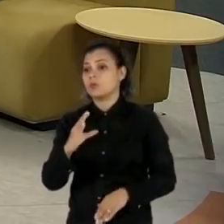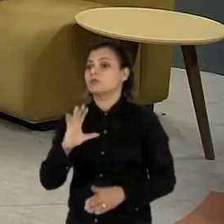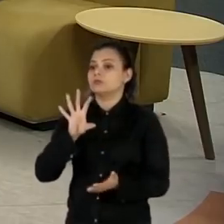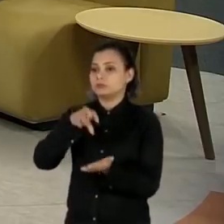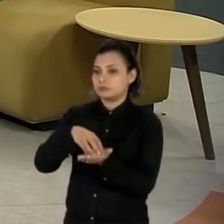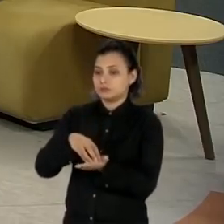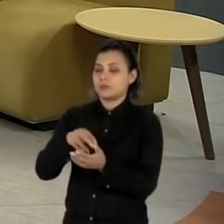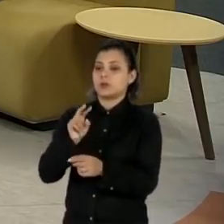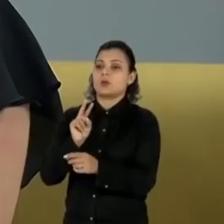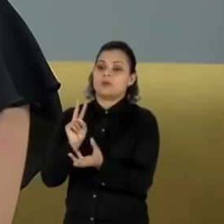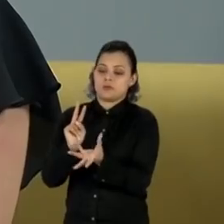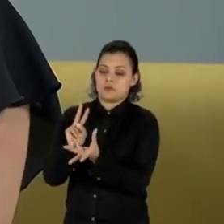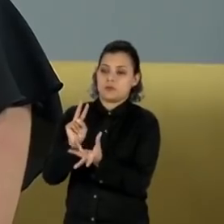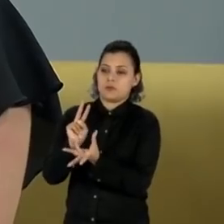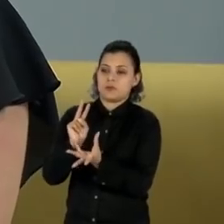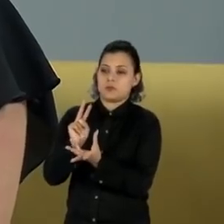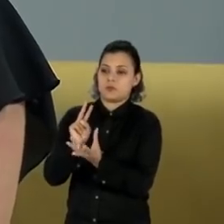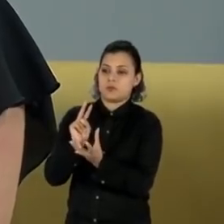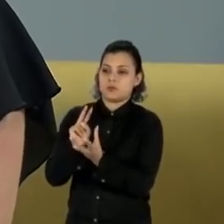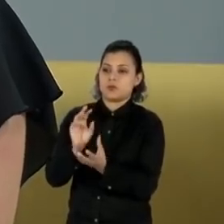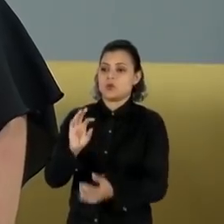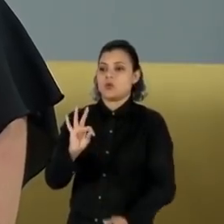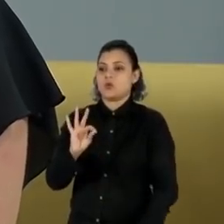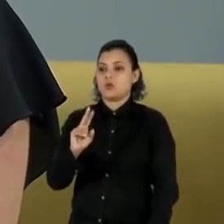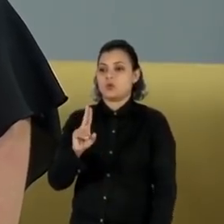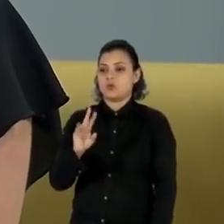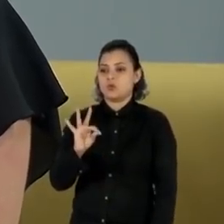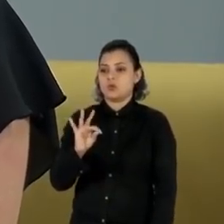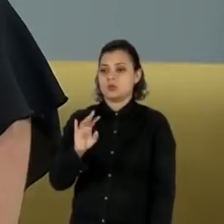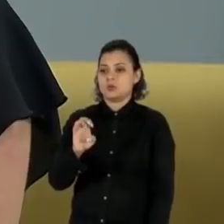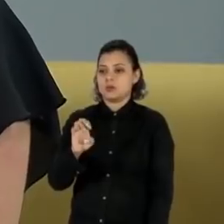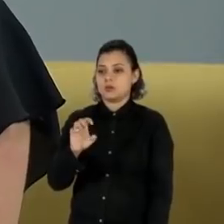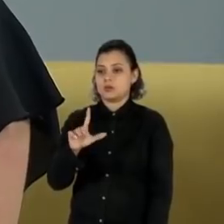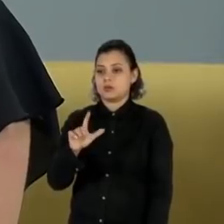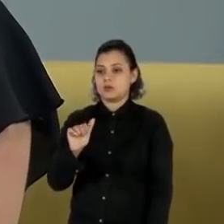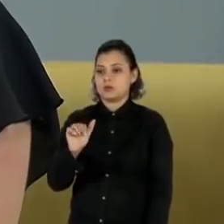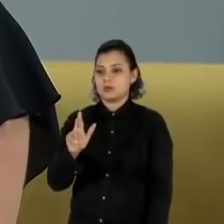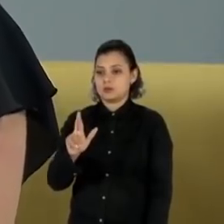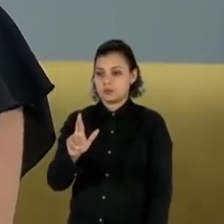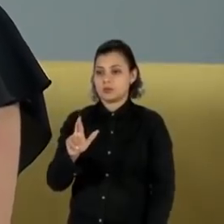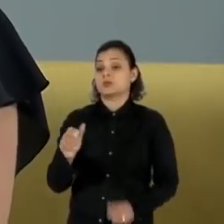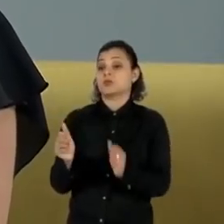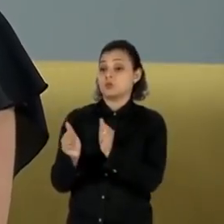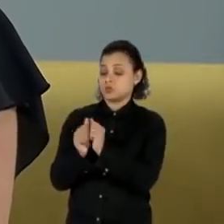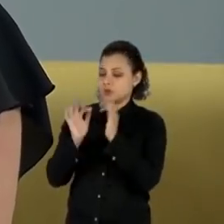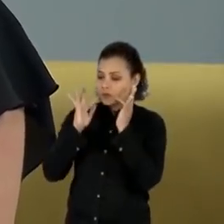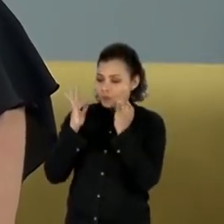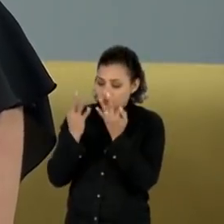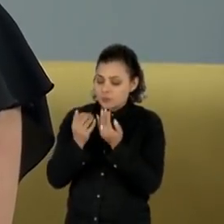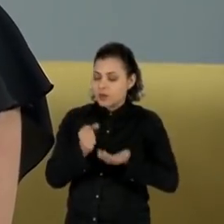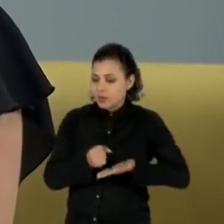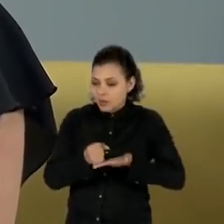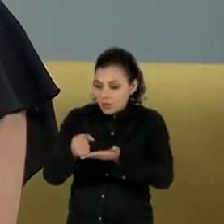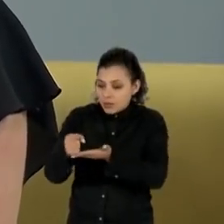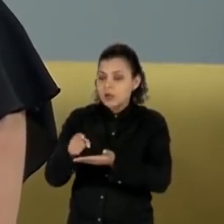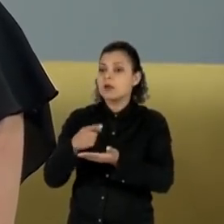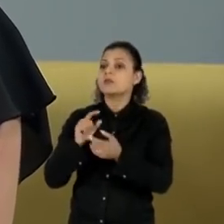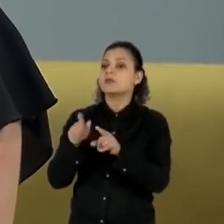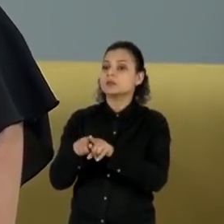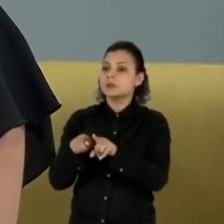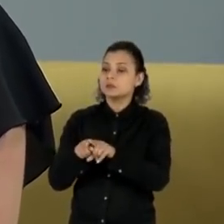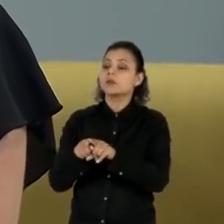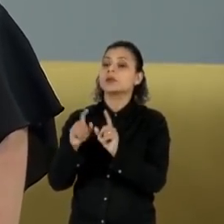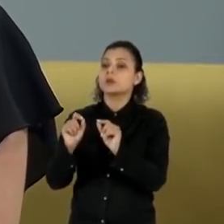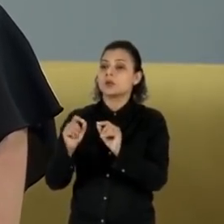tutelar da região e aí o conselho tutelar vai até a delegacia junto com a família e a partir daí